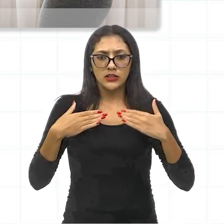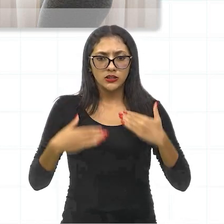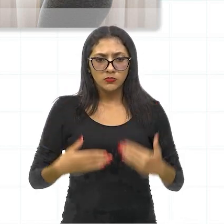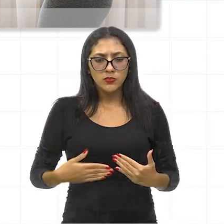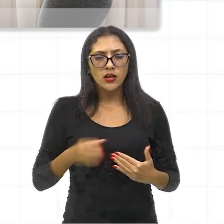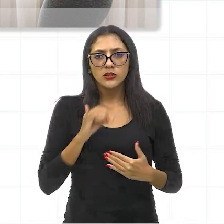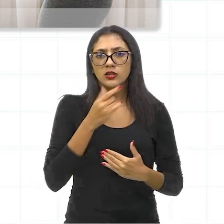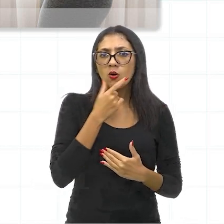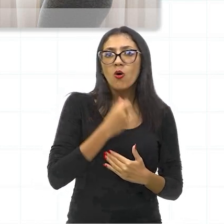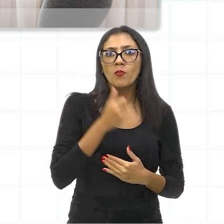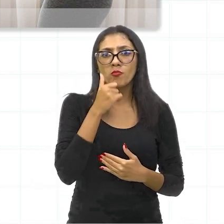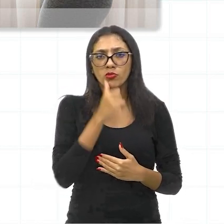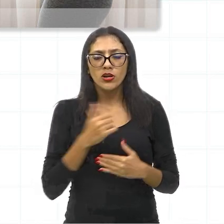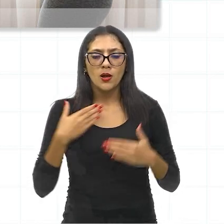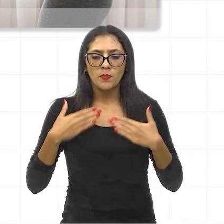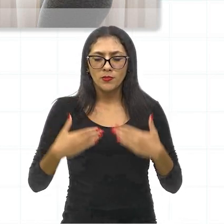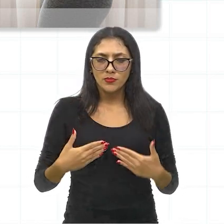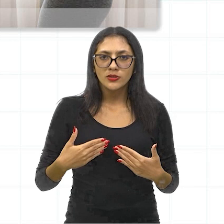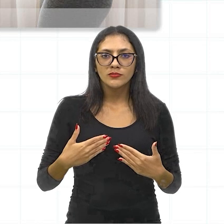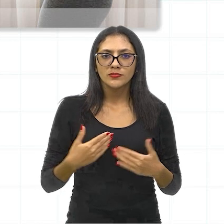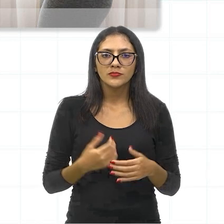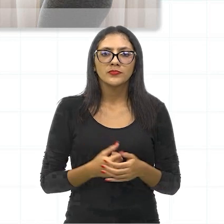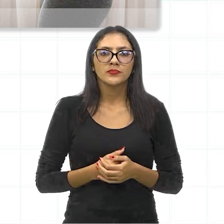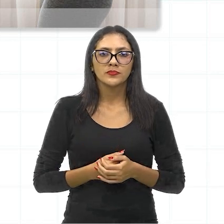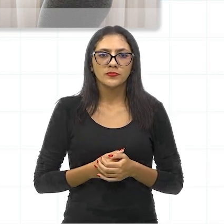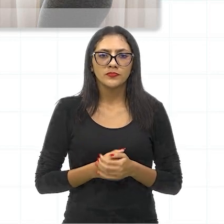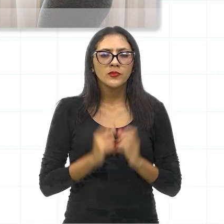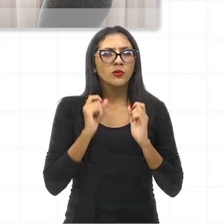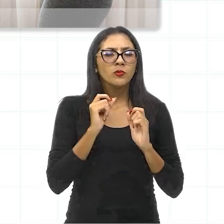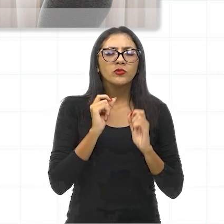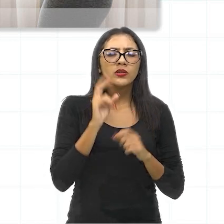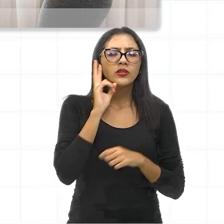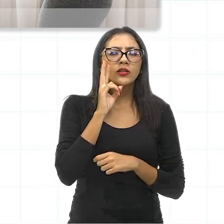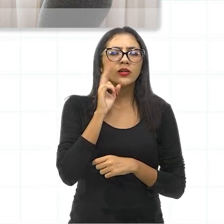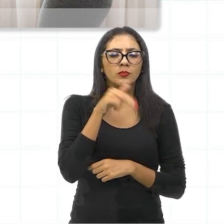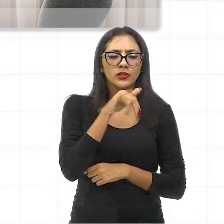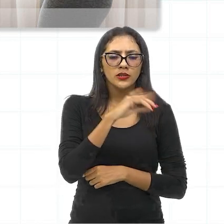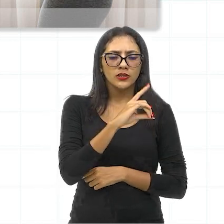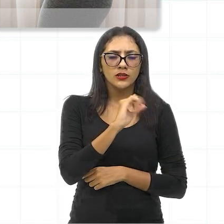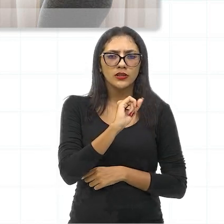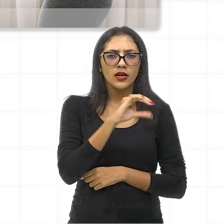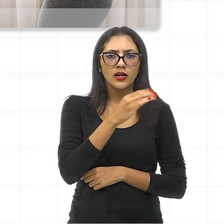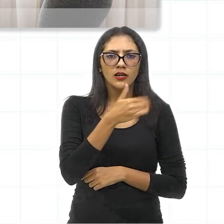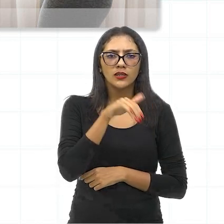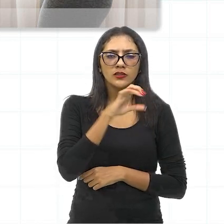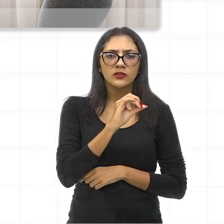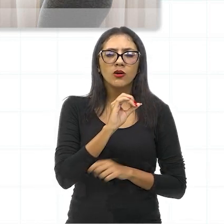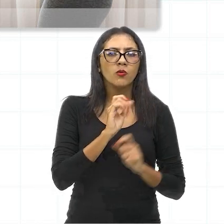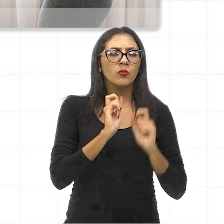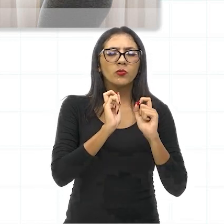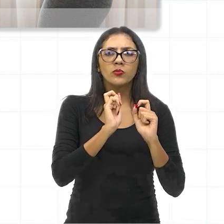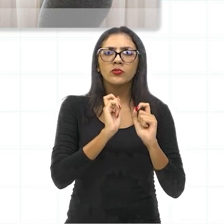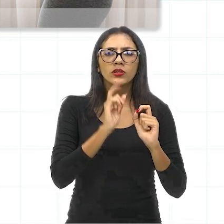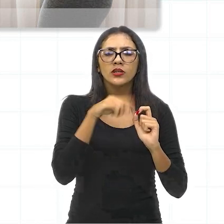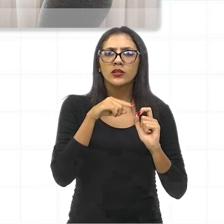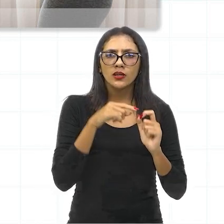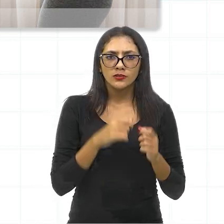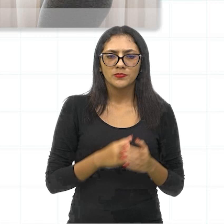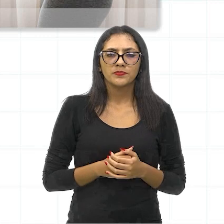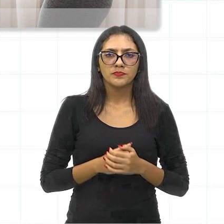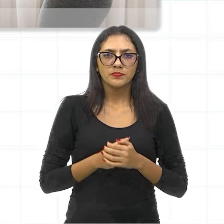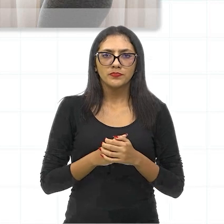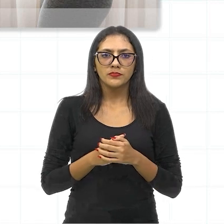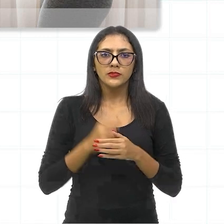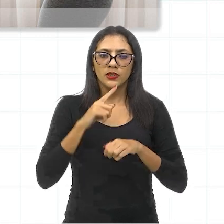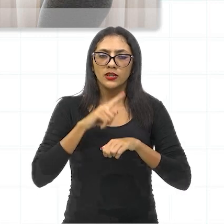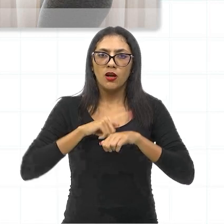início a partir da anidação. O que é a anidação? Vocês lembram o que é a anidação? Que é justamente quando o blastocisto